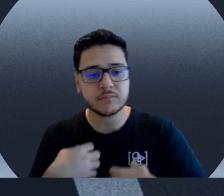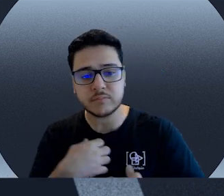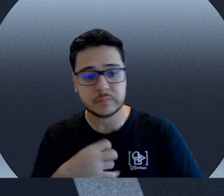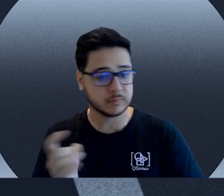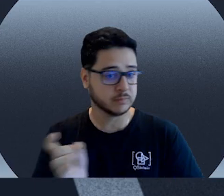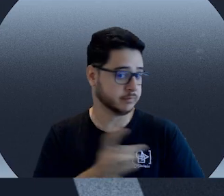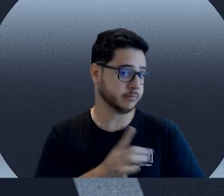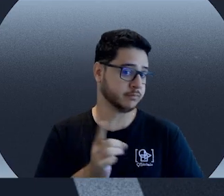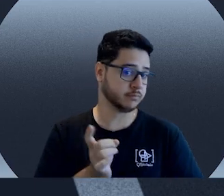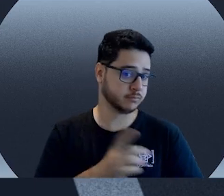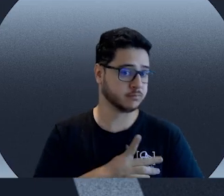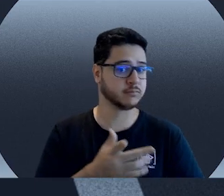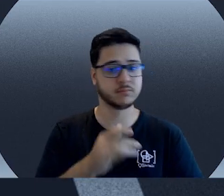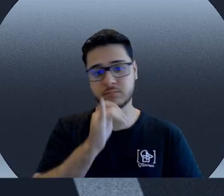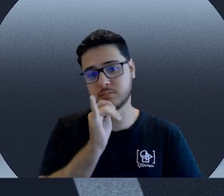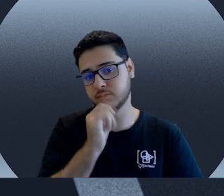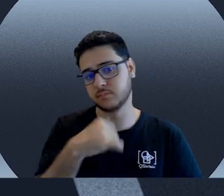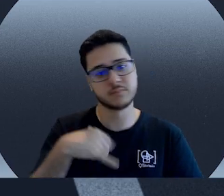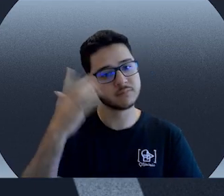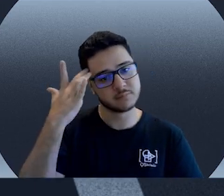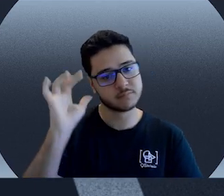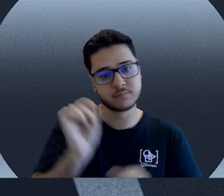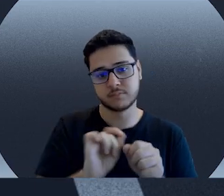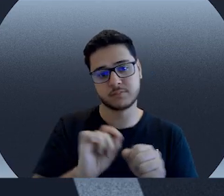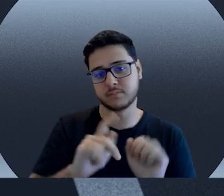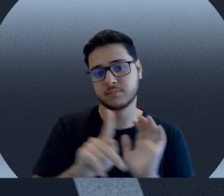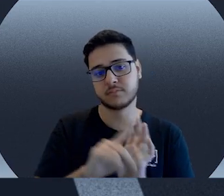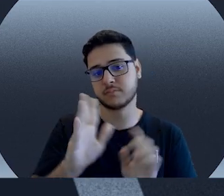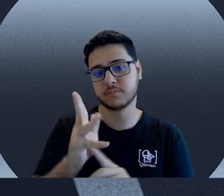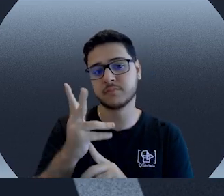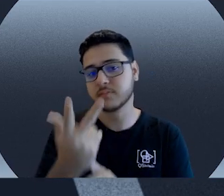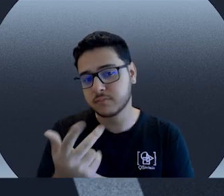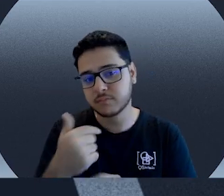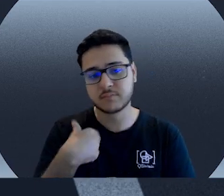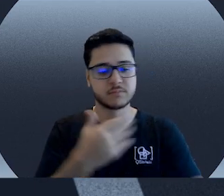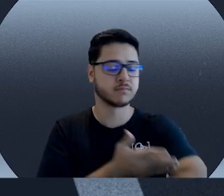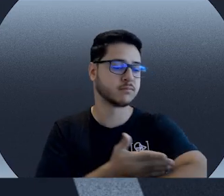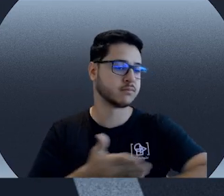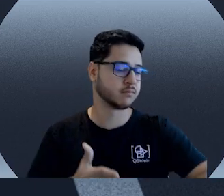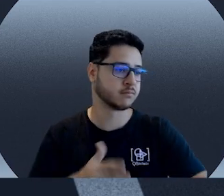receio, um medo, eu não sei fazer arte, porque eu estou acostumado a ver